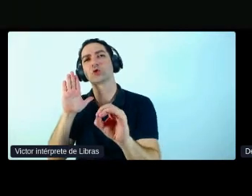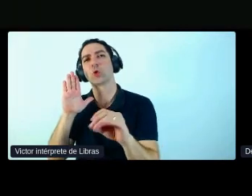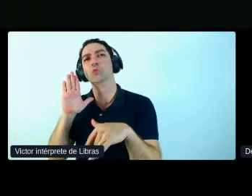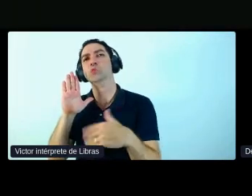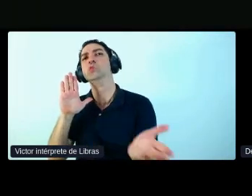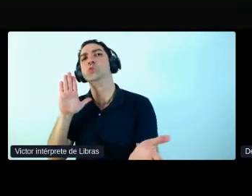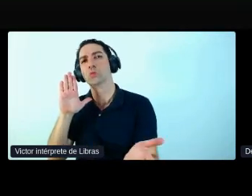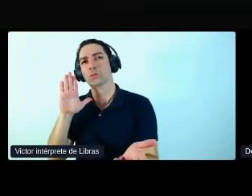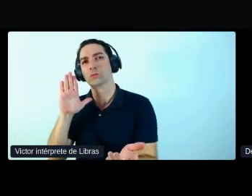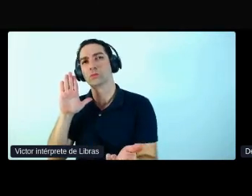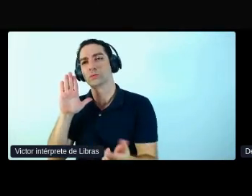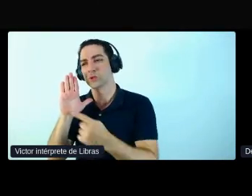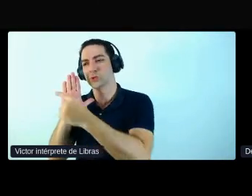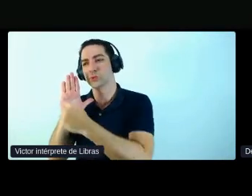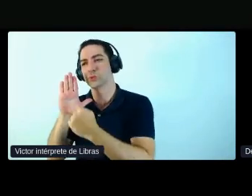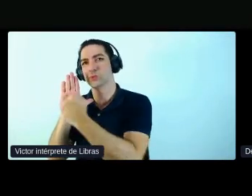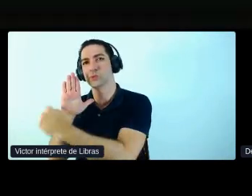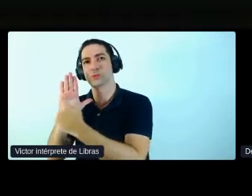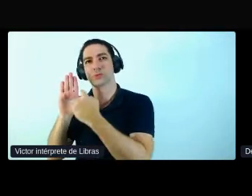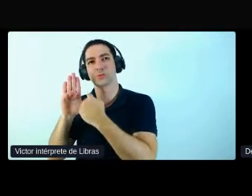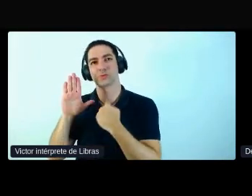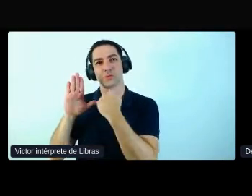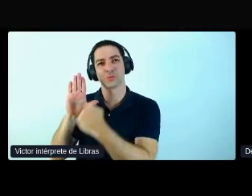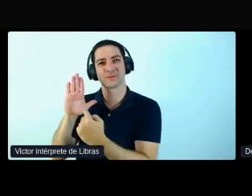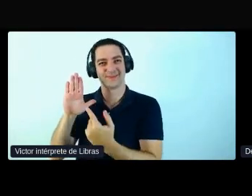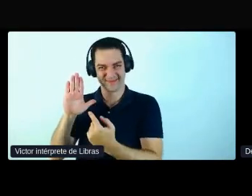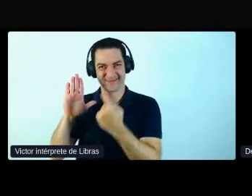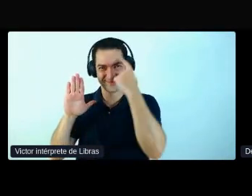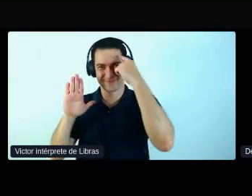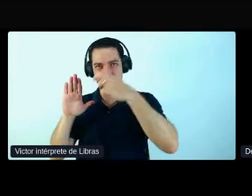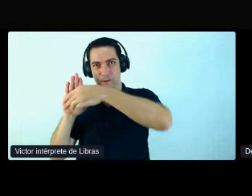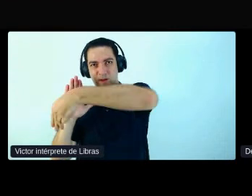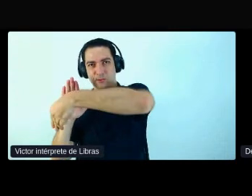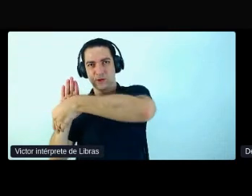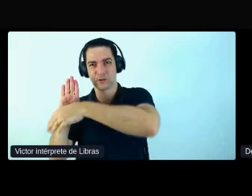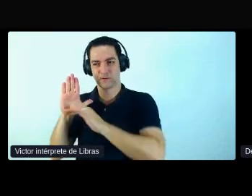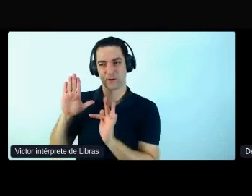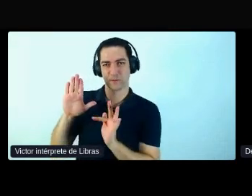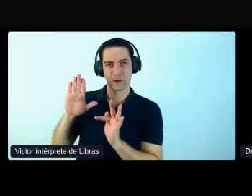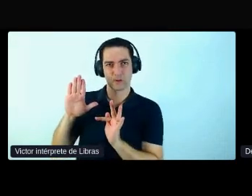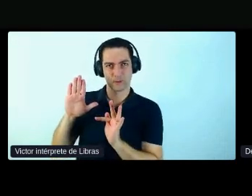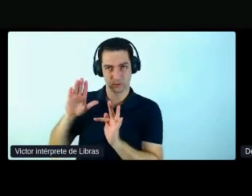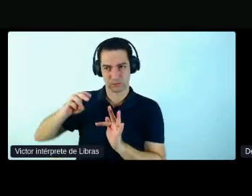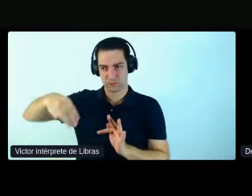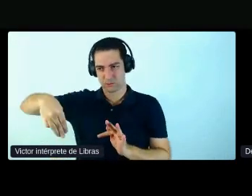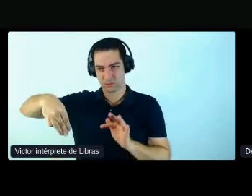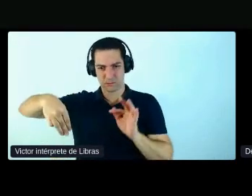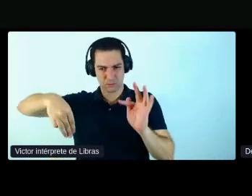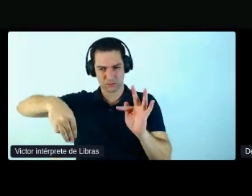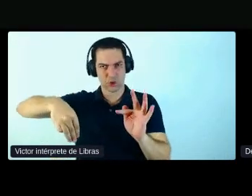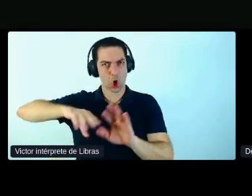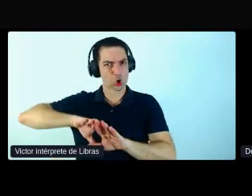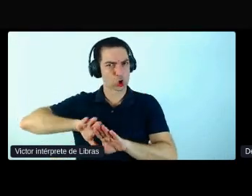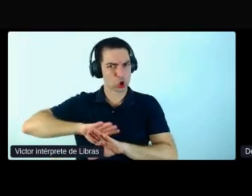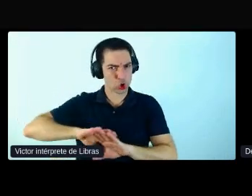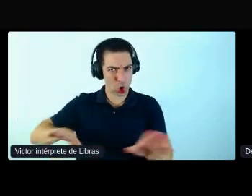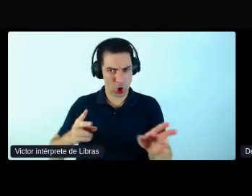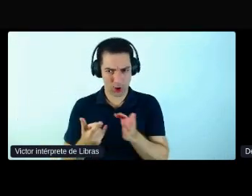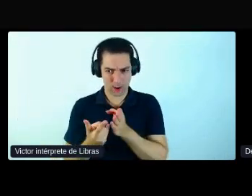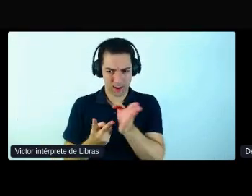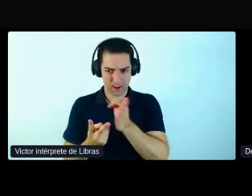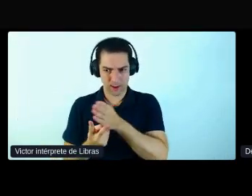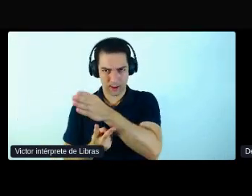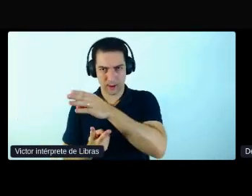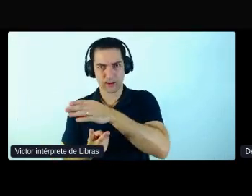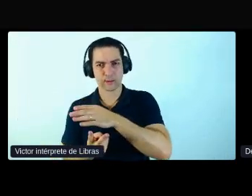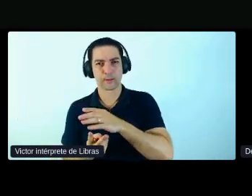necessariamente sempre ou masculino ou feminino. Tá? Então, o que a gente tem que fazer para ver o que tem além disso?